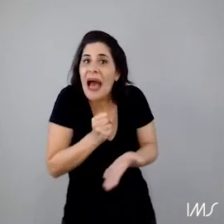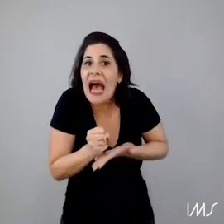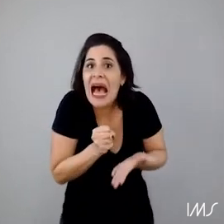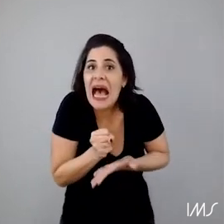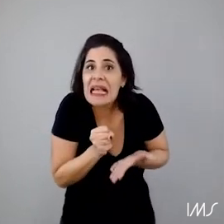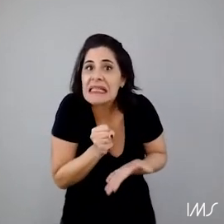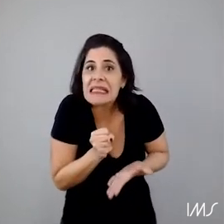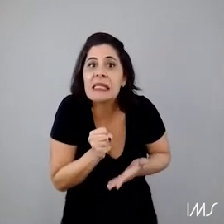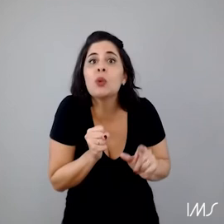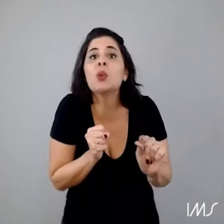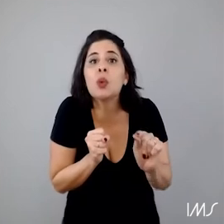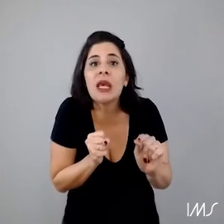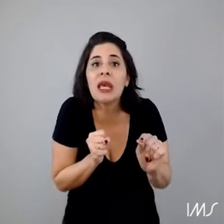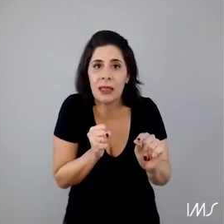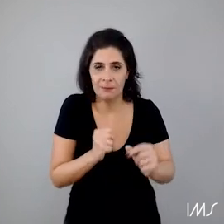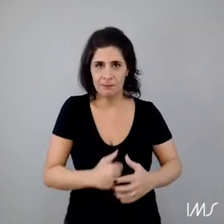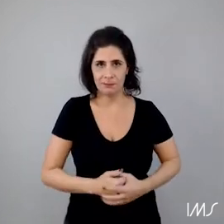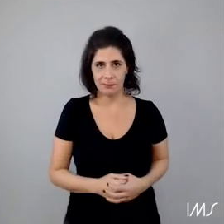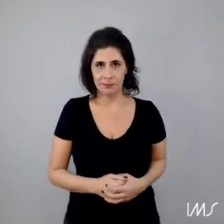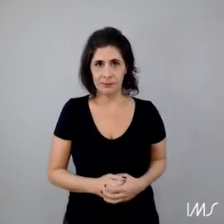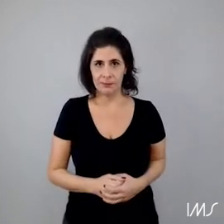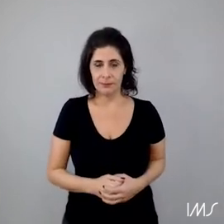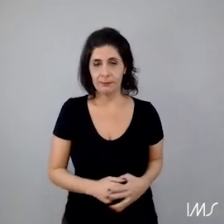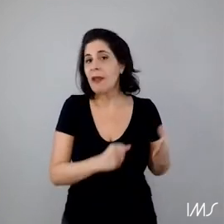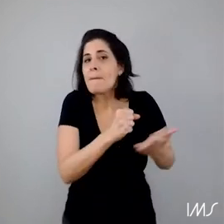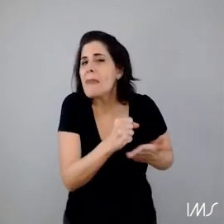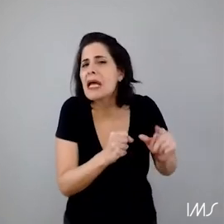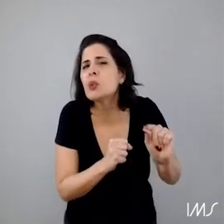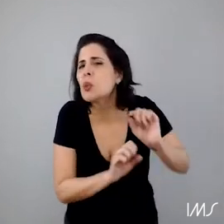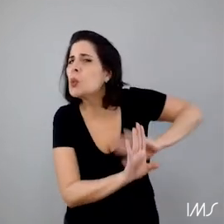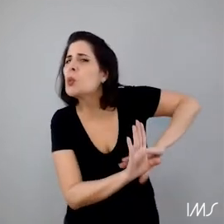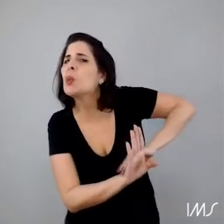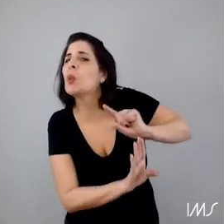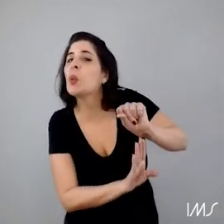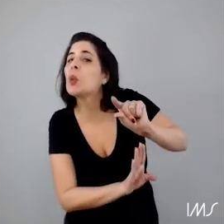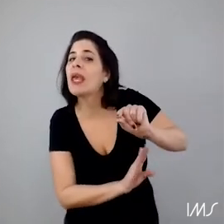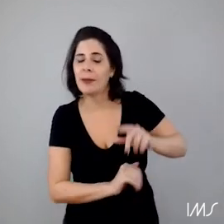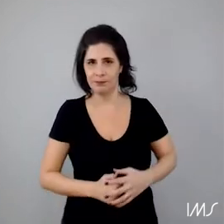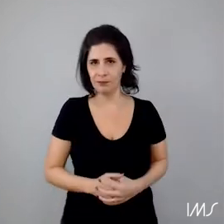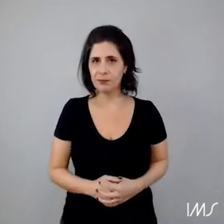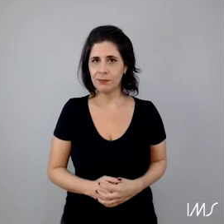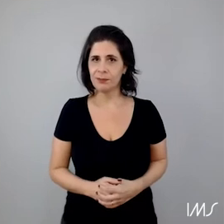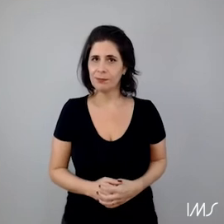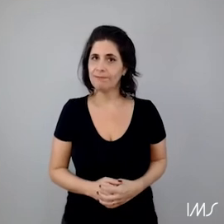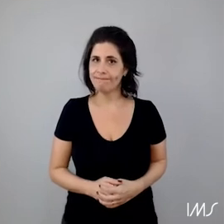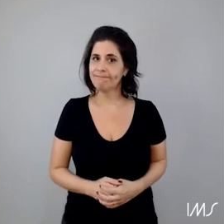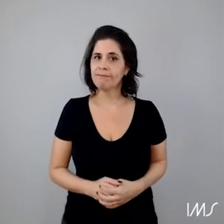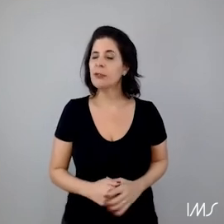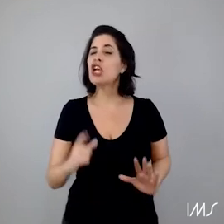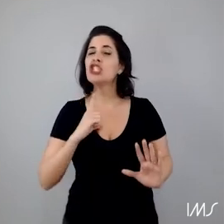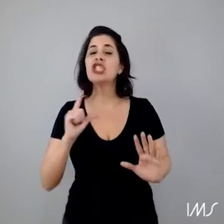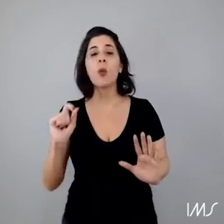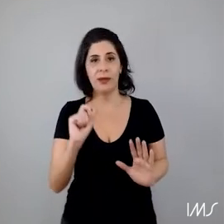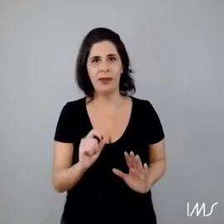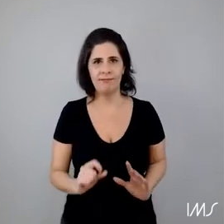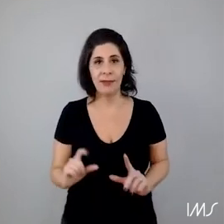a ideia representada pictoricamente e fotograficamente do quê? Da